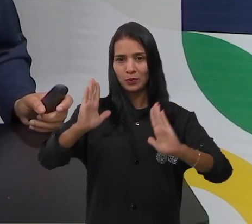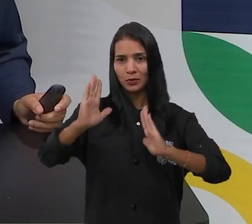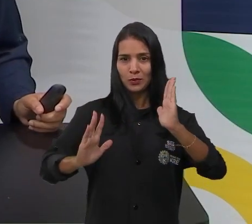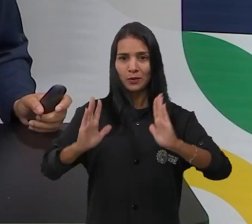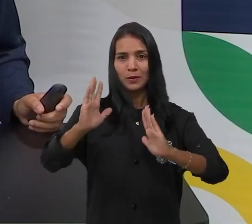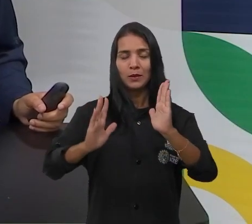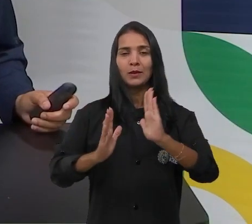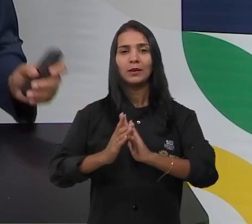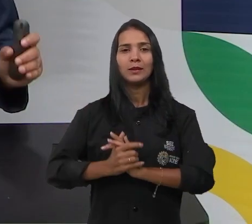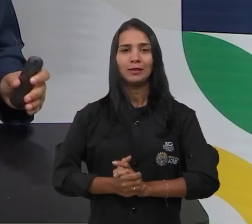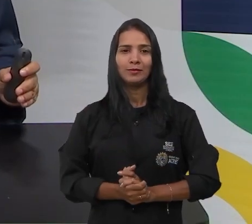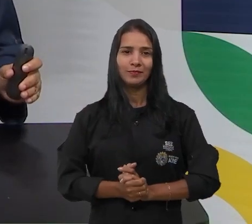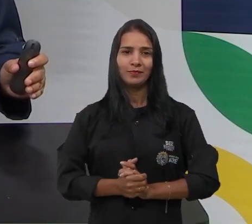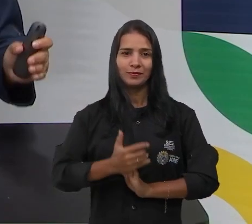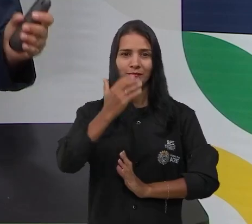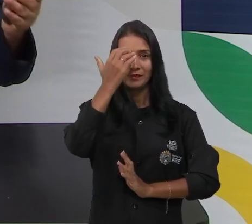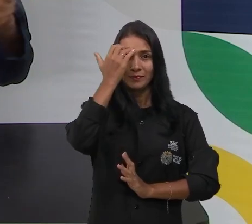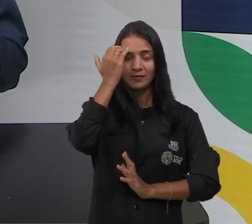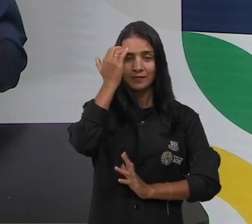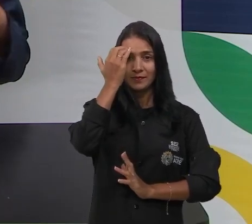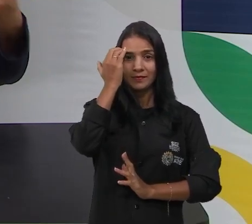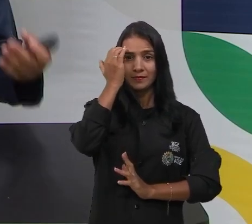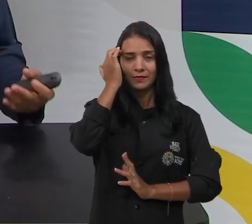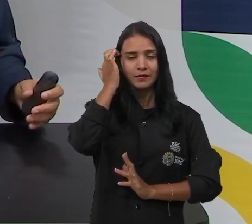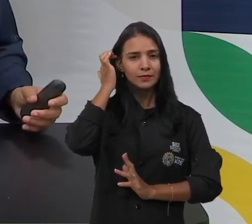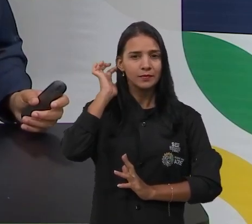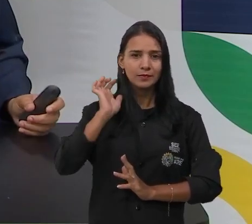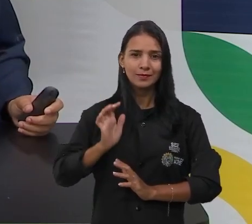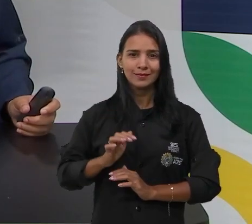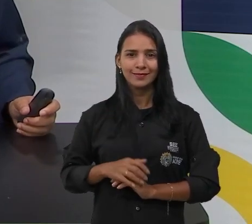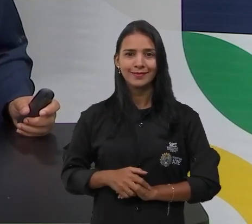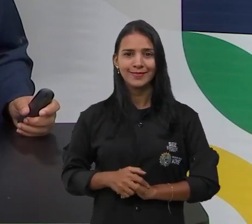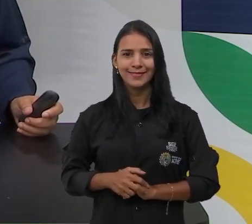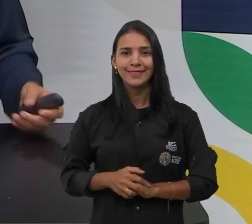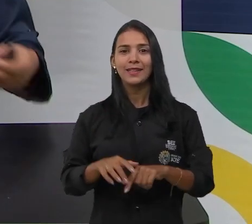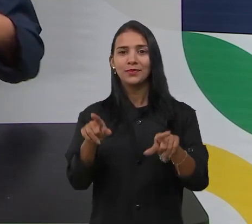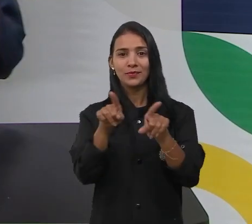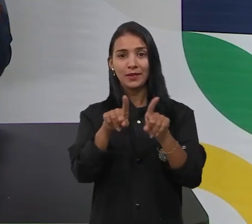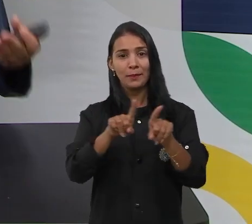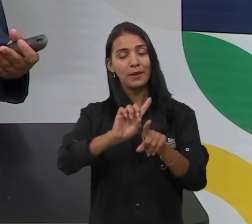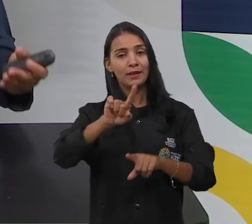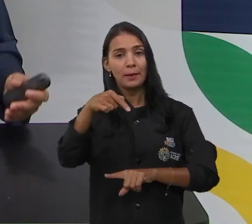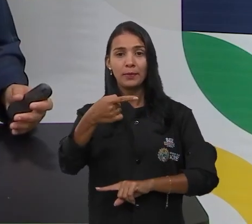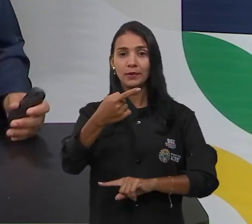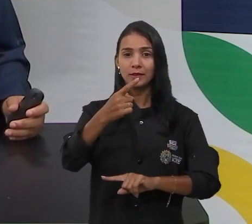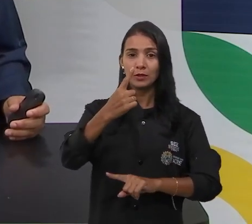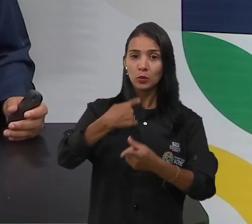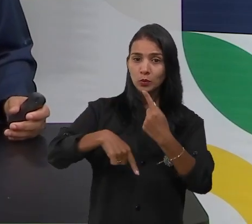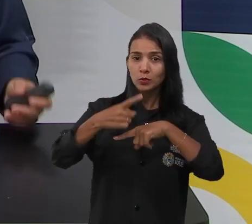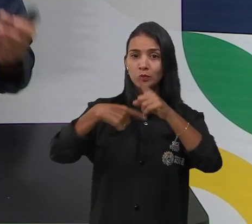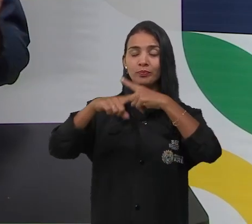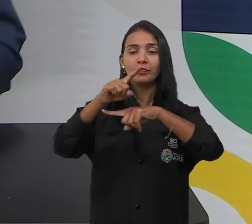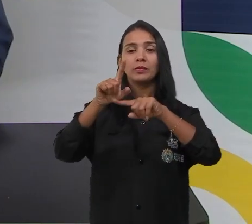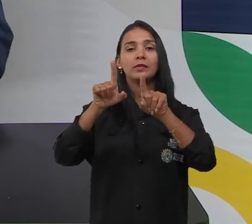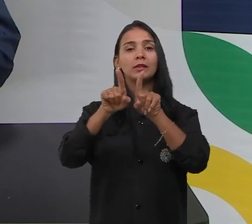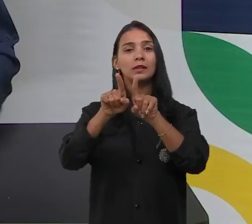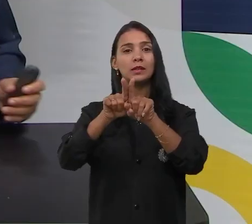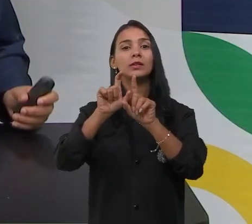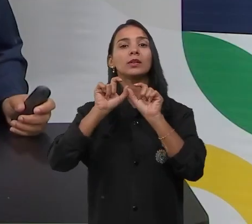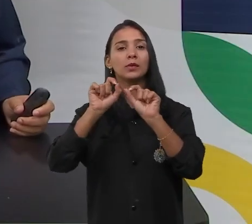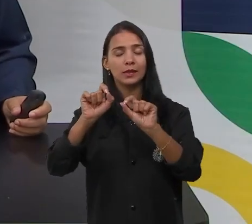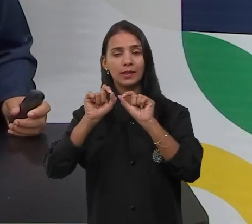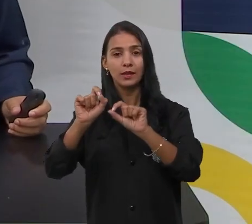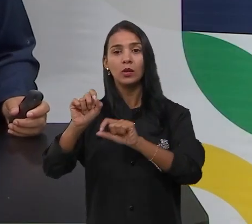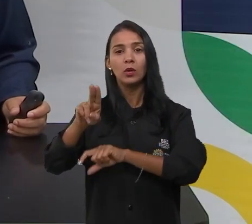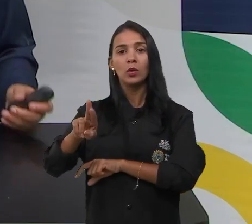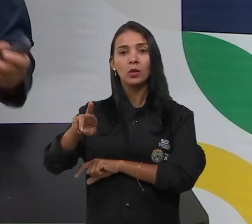questão também que eu quero dizer para vocês é que também após avanços pioneiros, nós temos aí os soviéticos, também com o lançamento